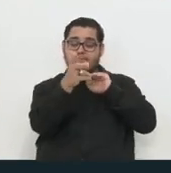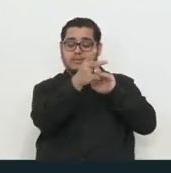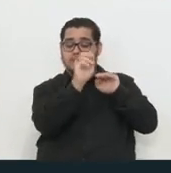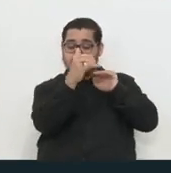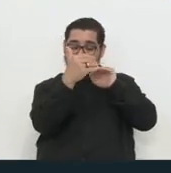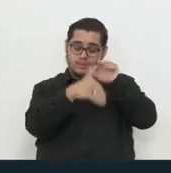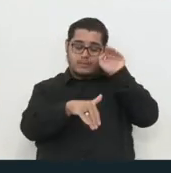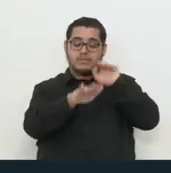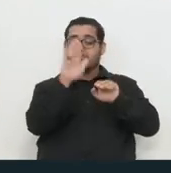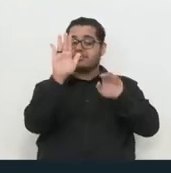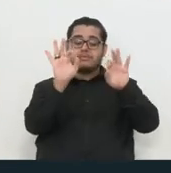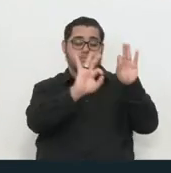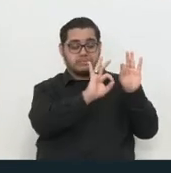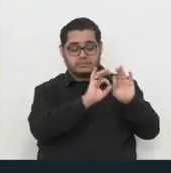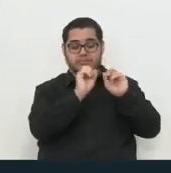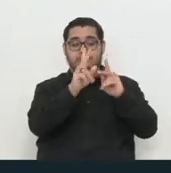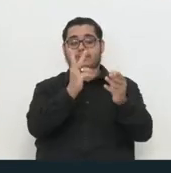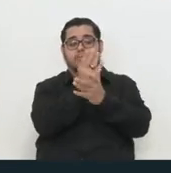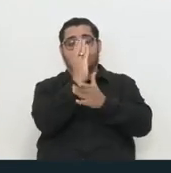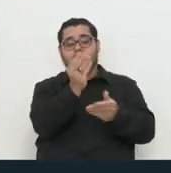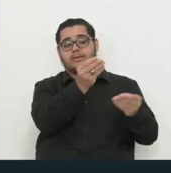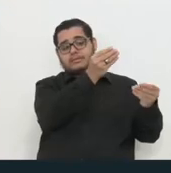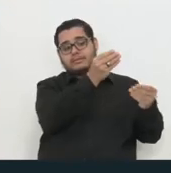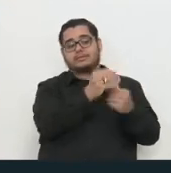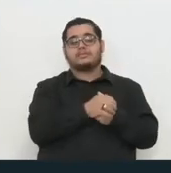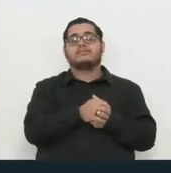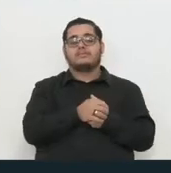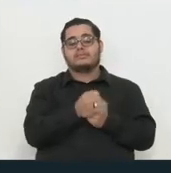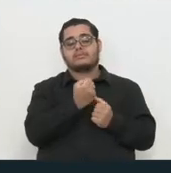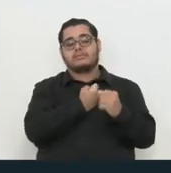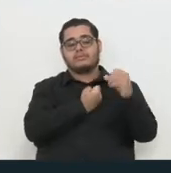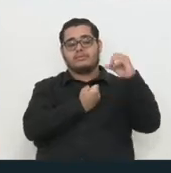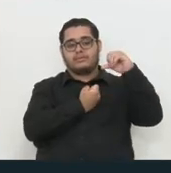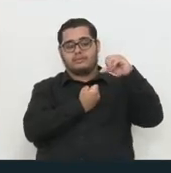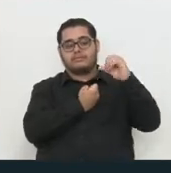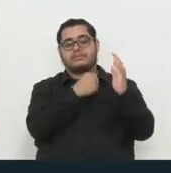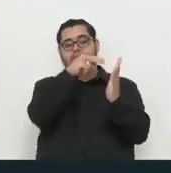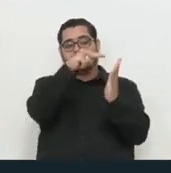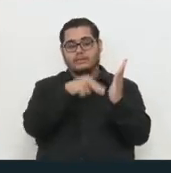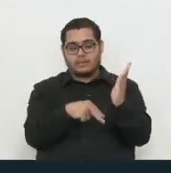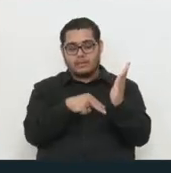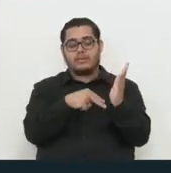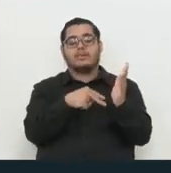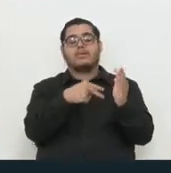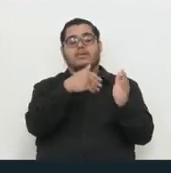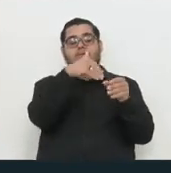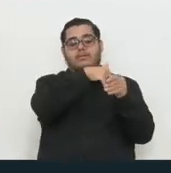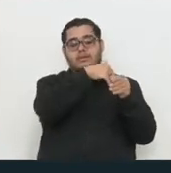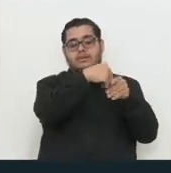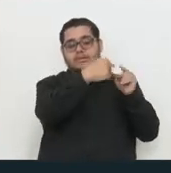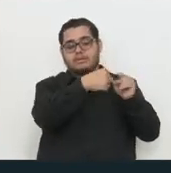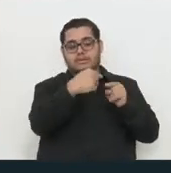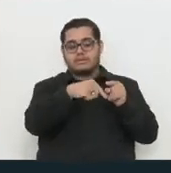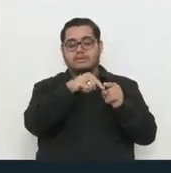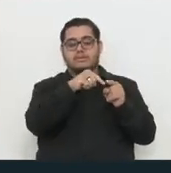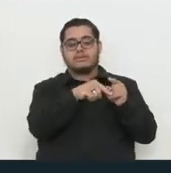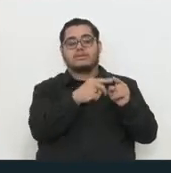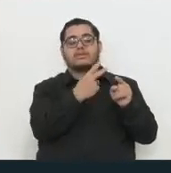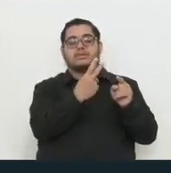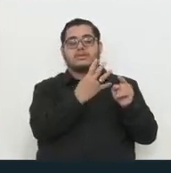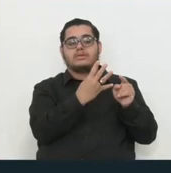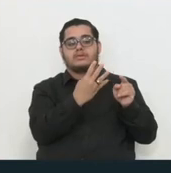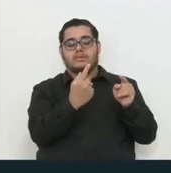encontrados se manifesta encerrado a votação aprovado em cães Nuno leituras votação do requerimento 481/2023 informações